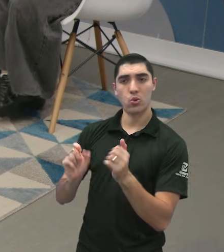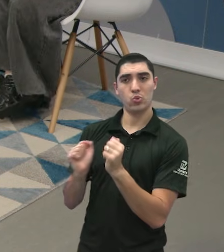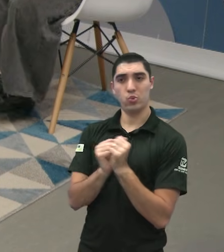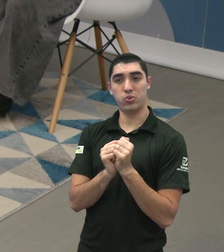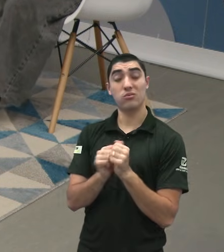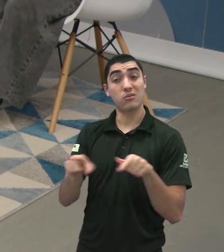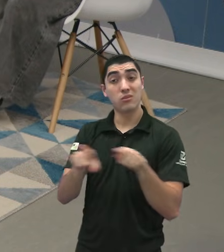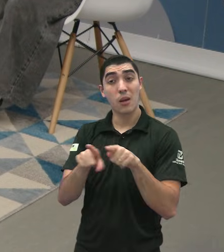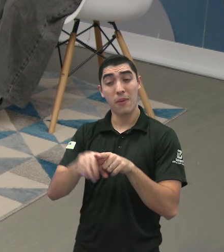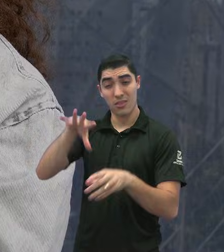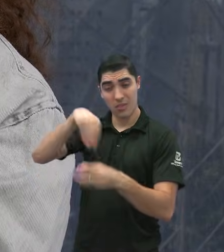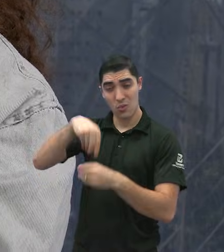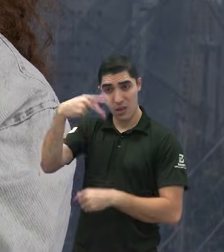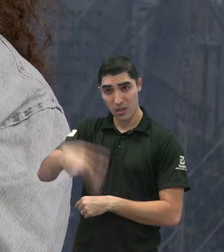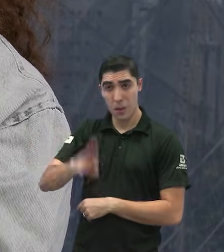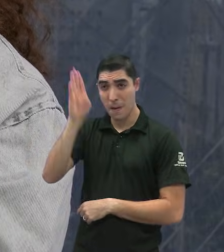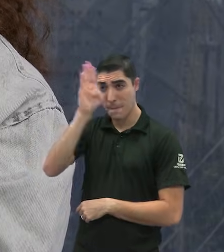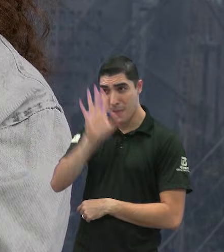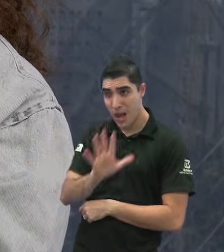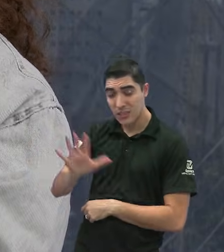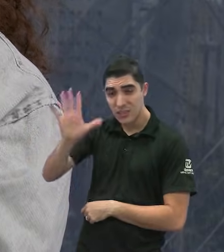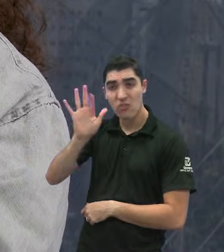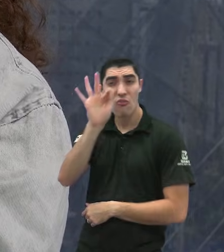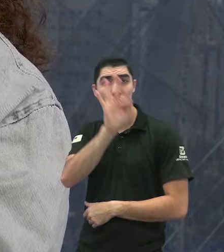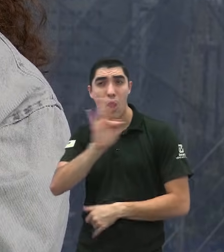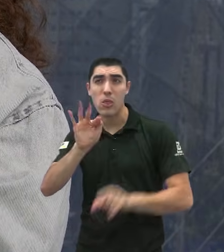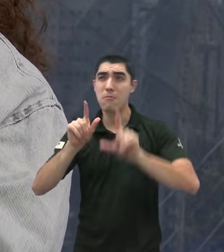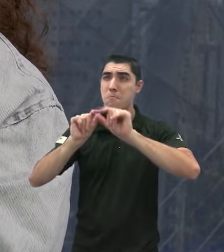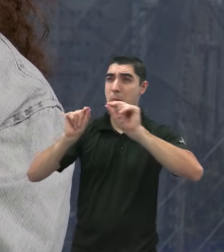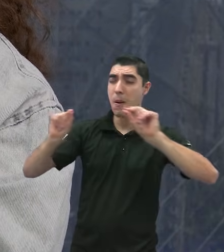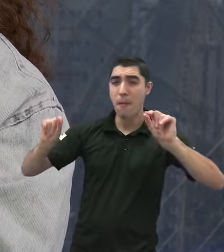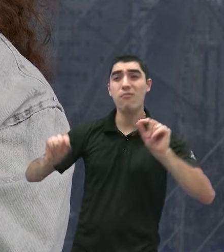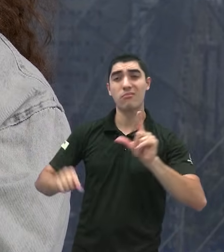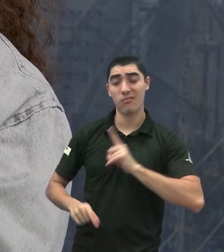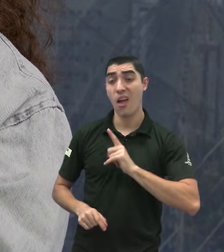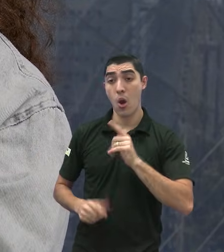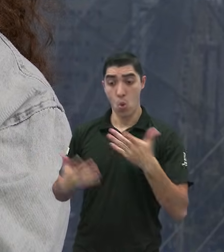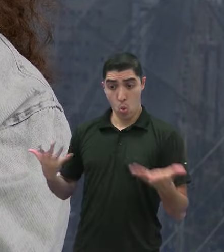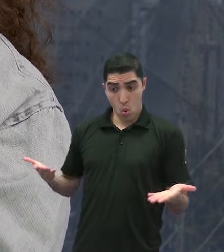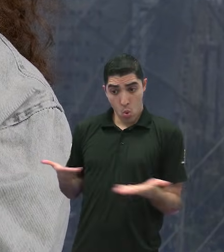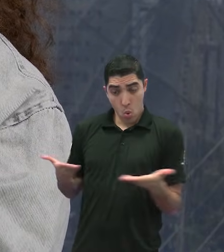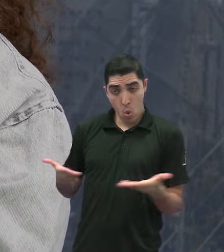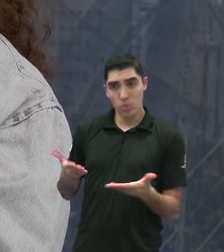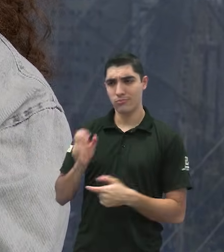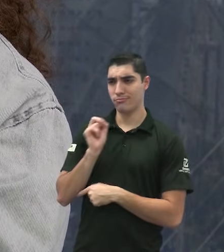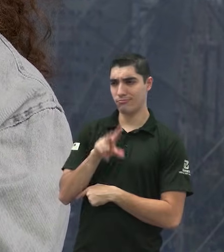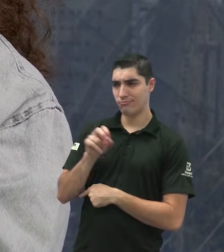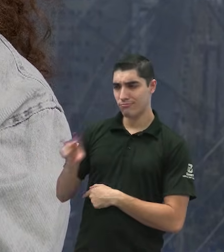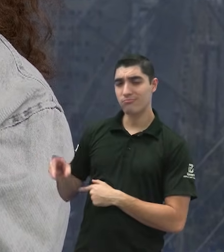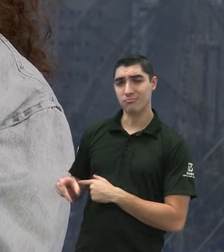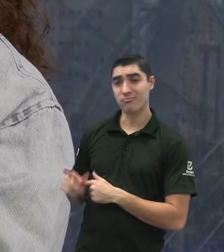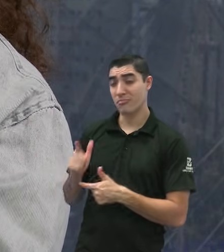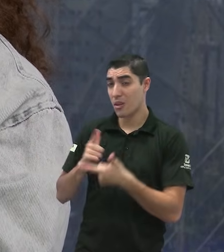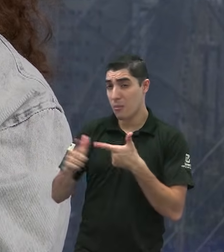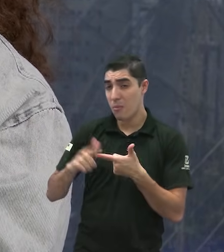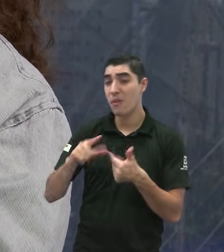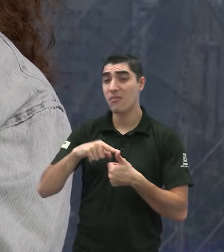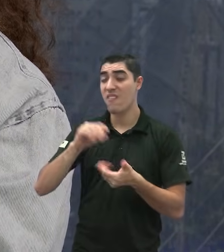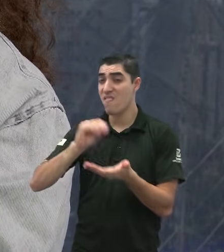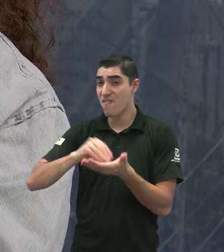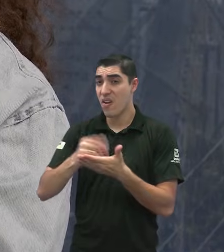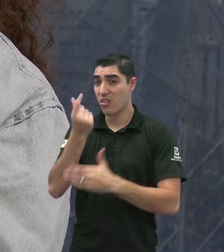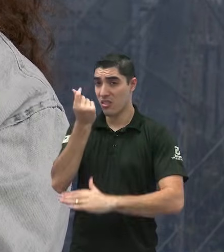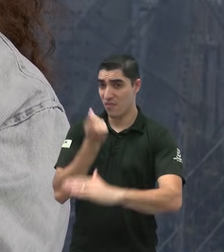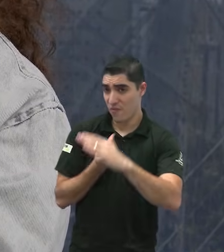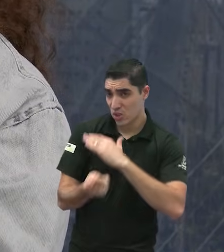a universidade brasileira é tomada também. Porque atualmente a gente vê grandes problemas em questão de investimento,